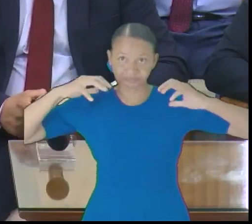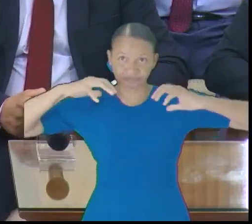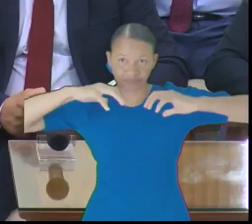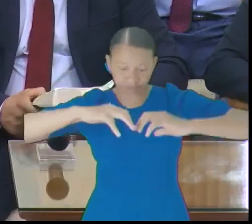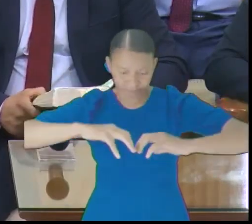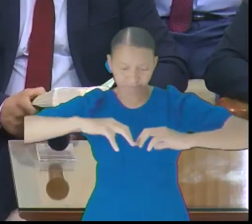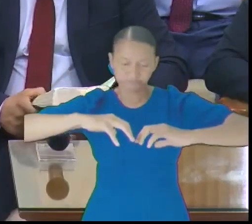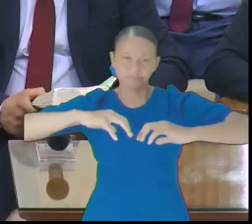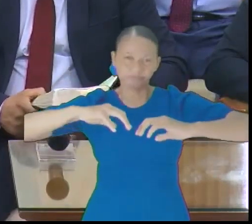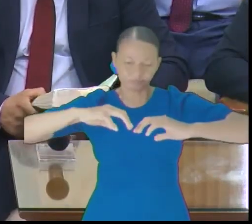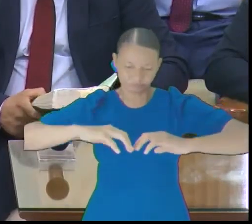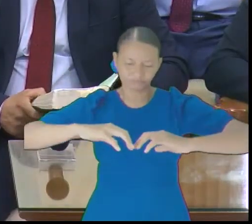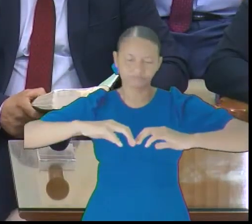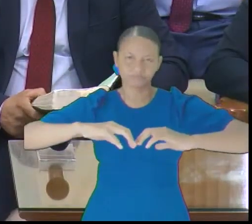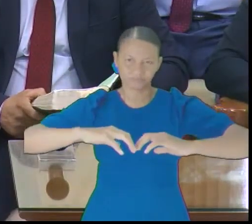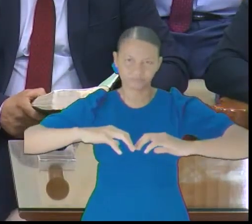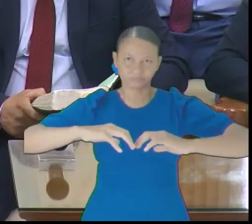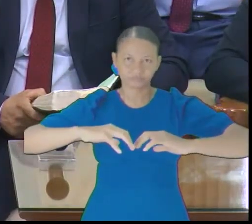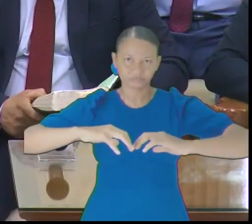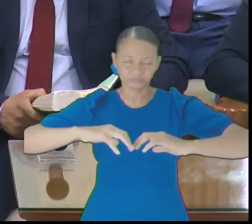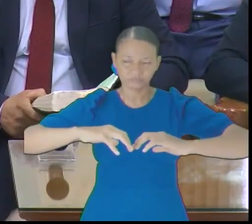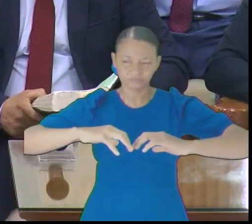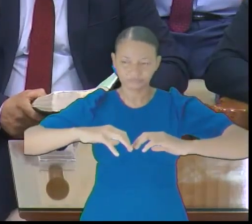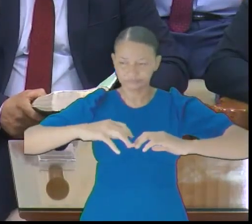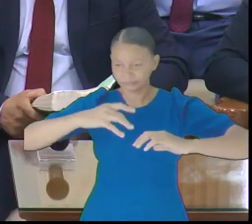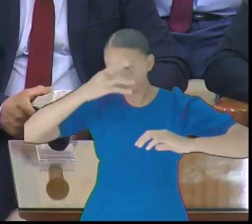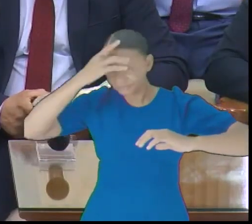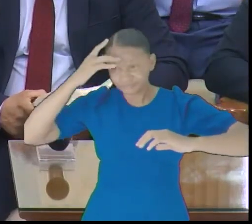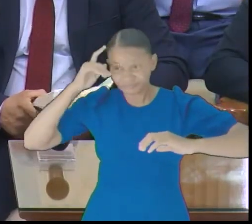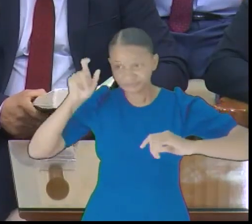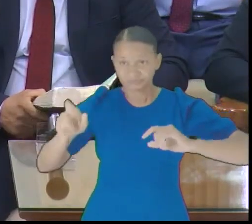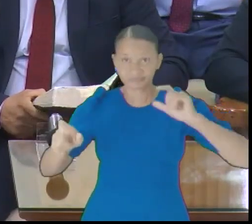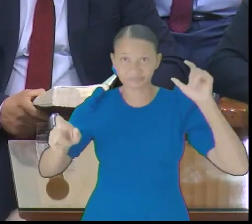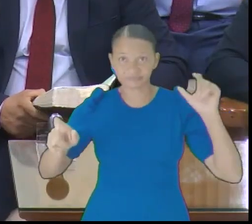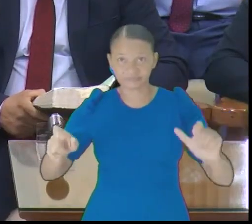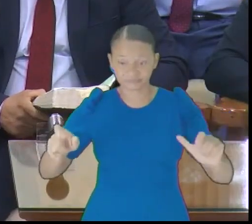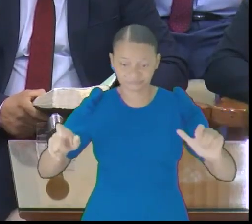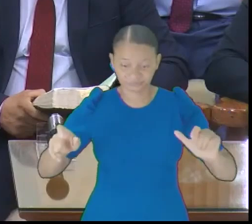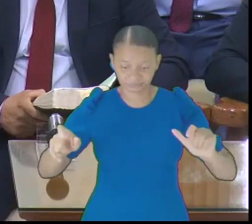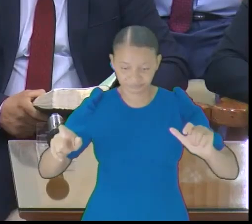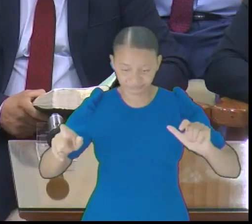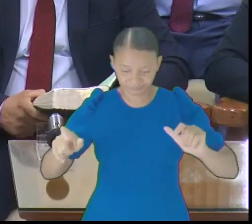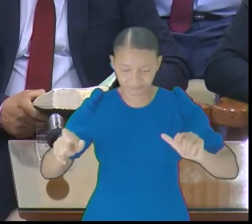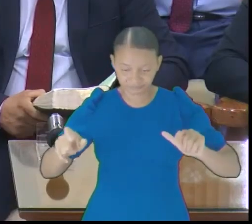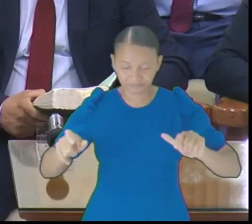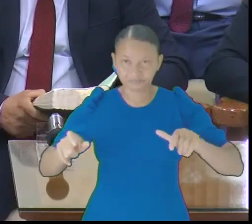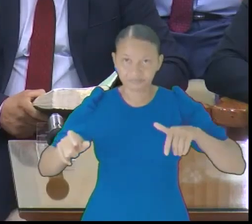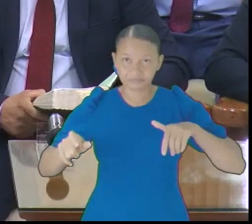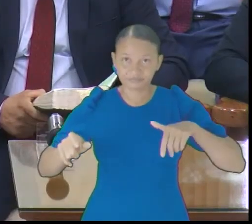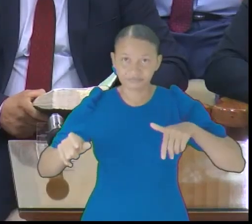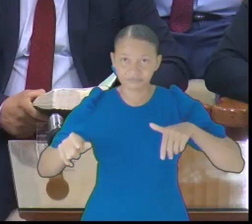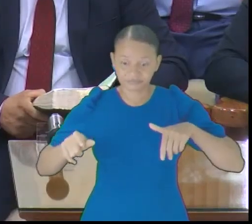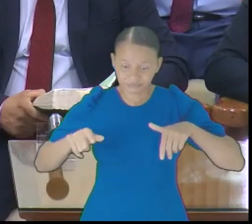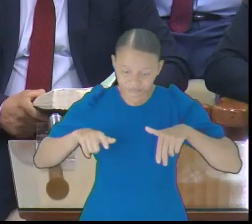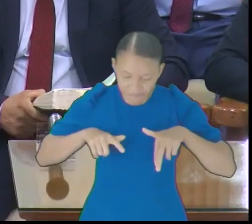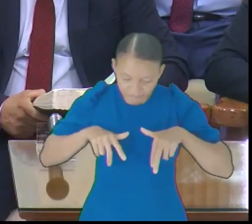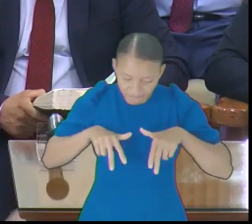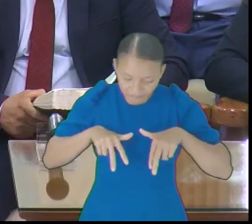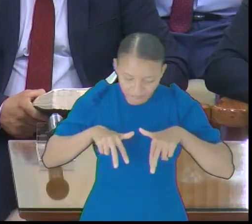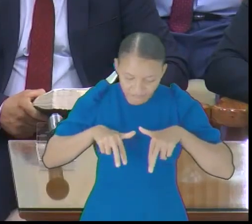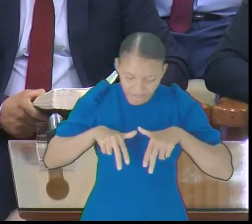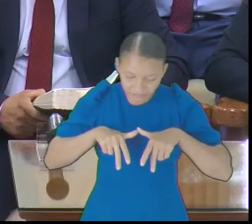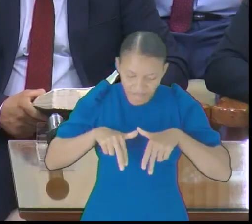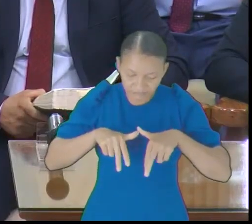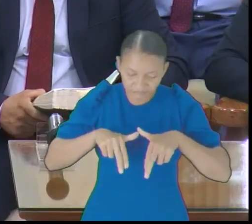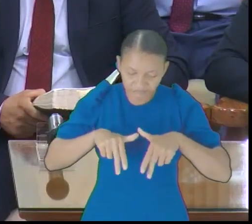para o outro, e as duas pessoas caminhavam de maneira que faziam um corredor